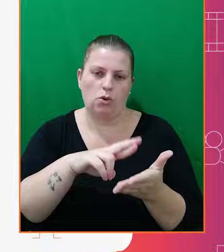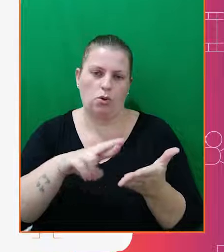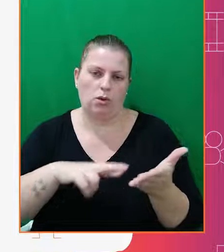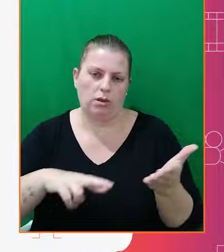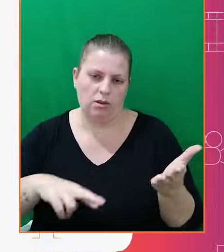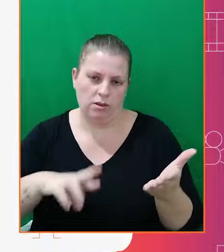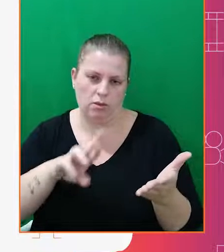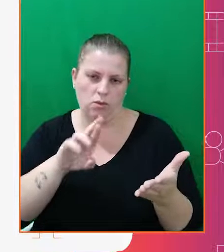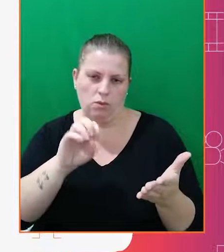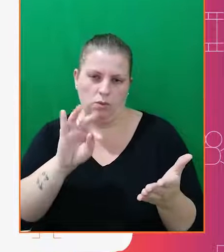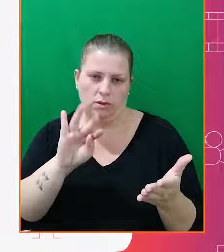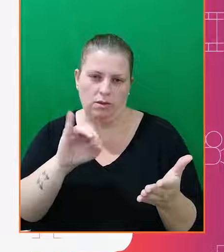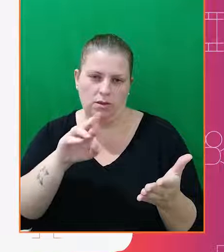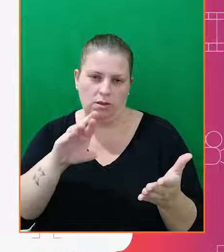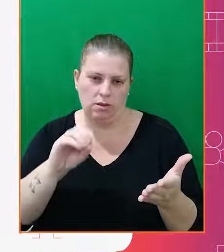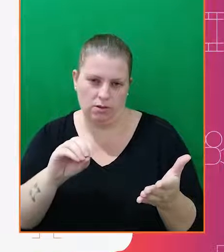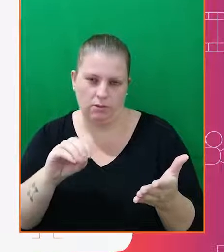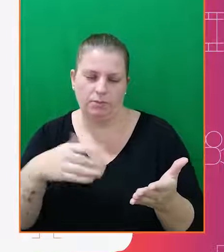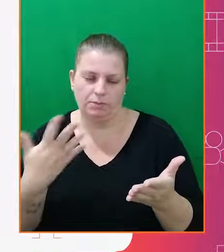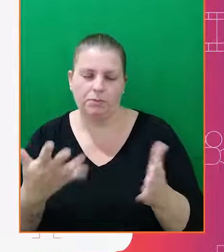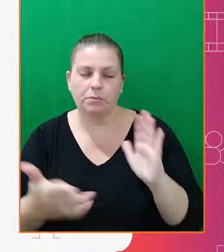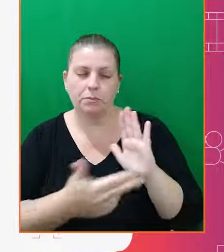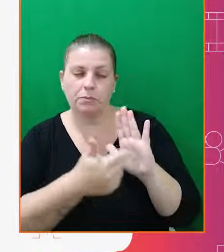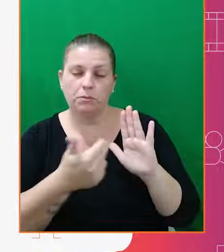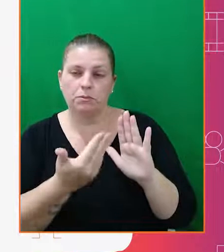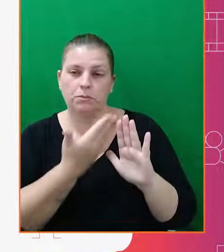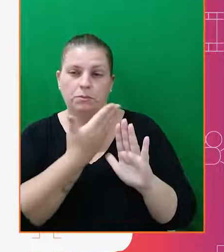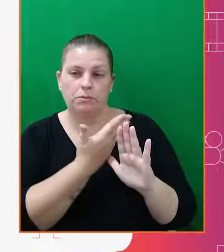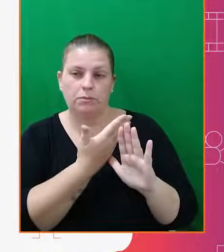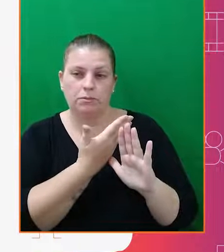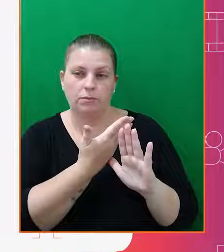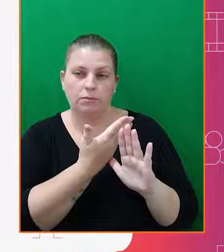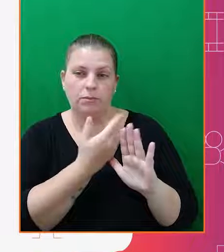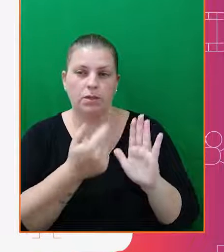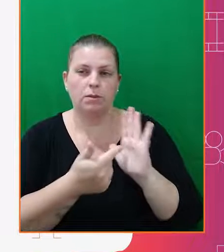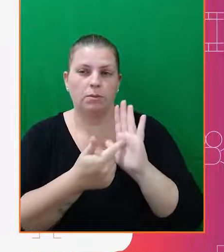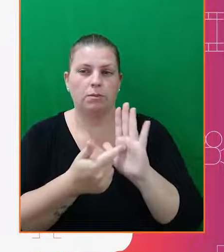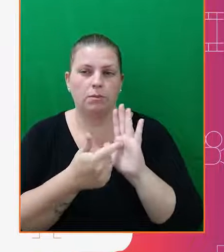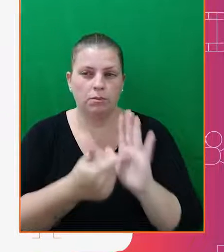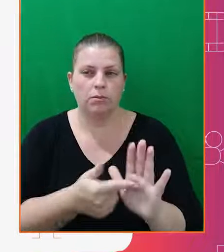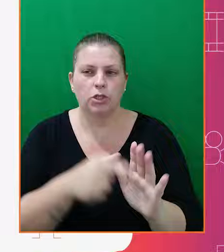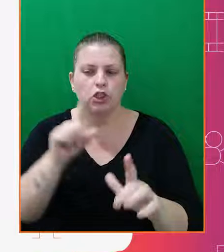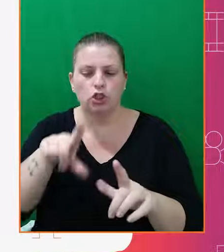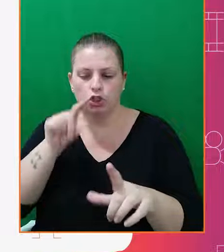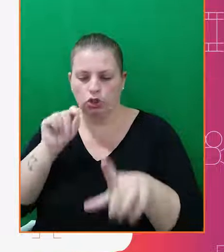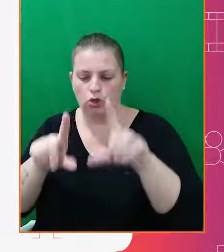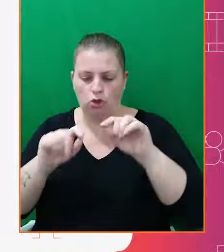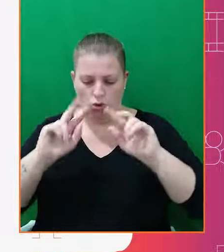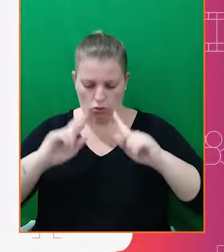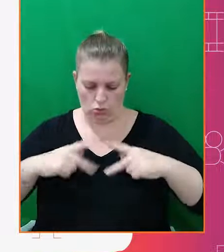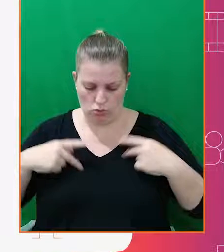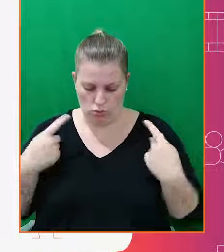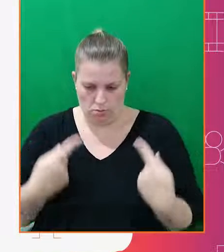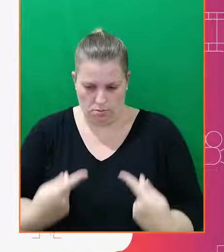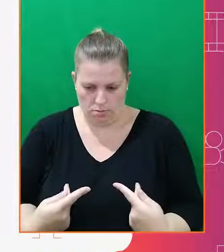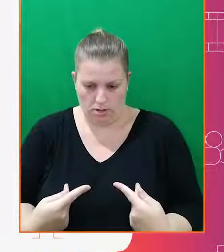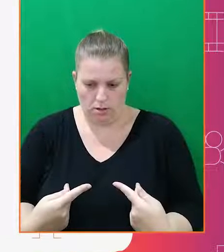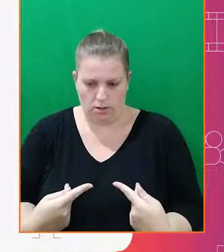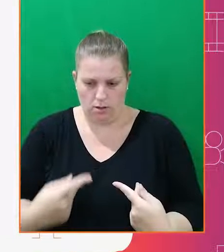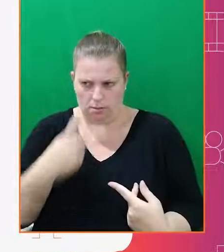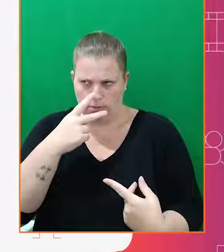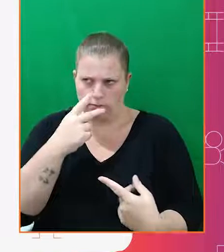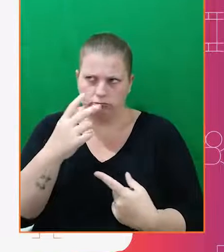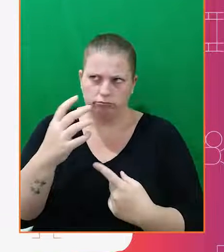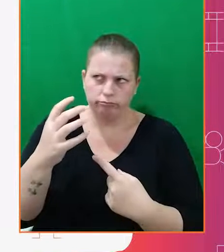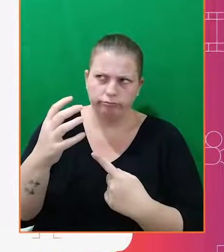de um roteiro. E segundo Robert McKee, é revelado nas escolhas de um ser humano